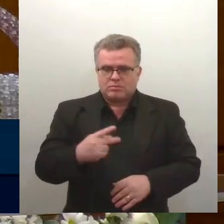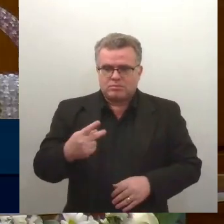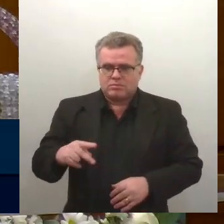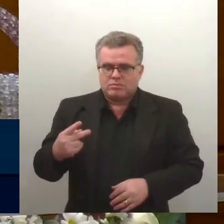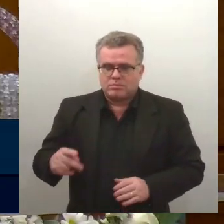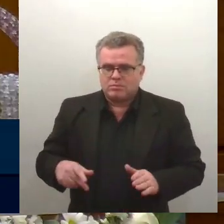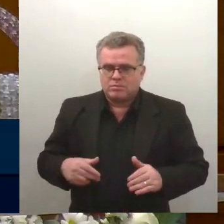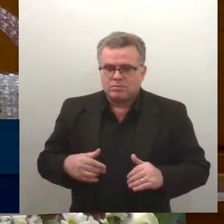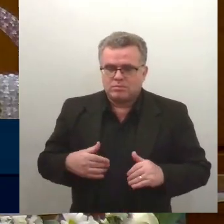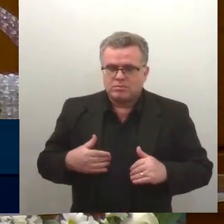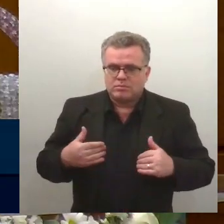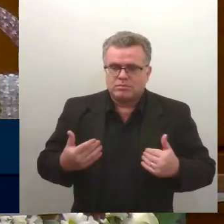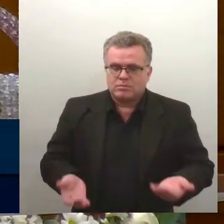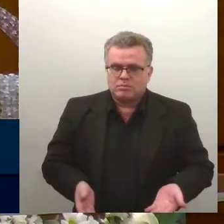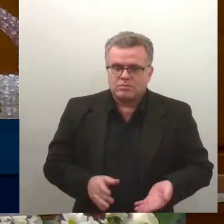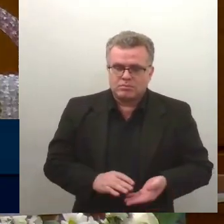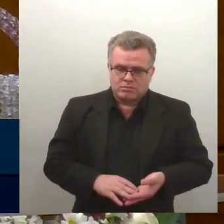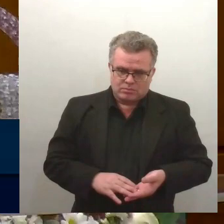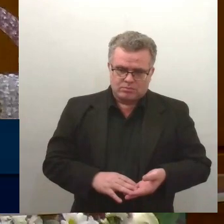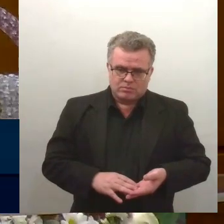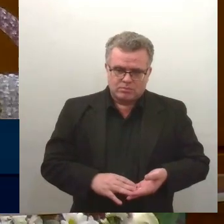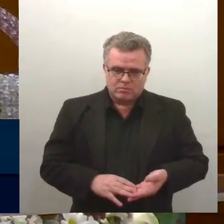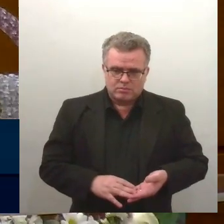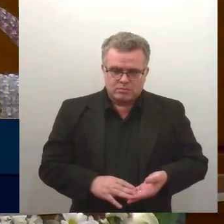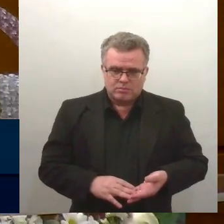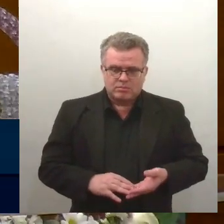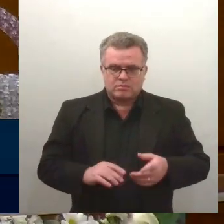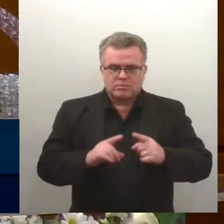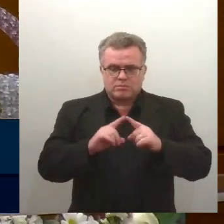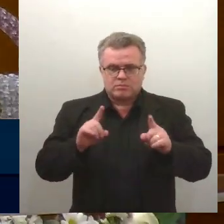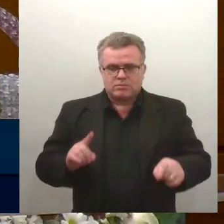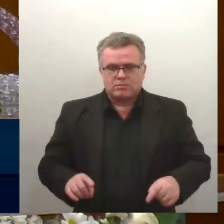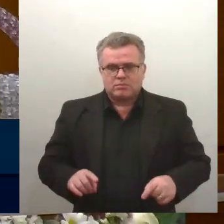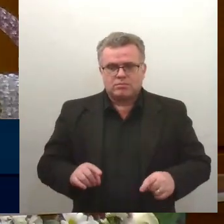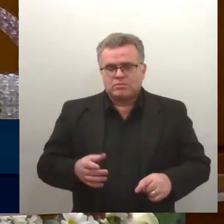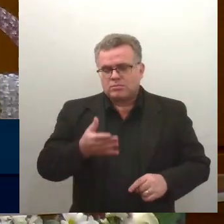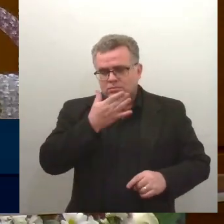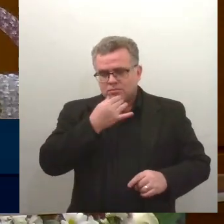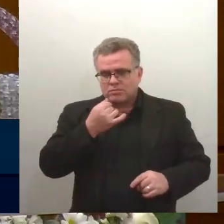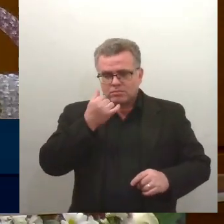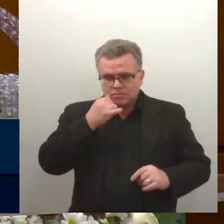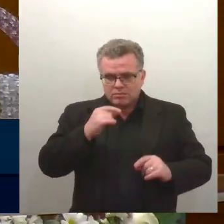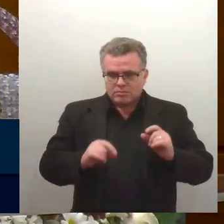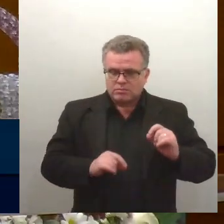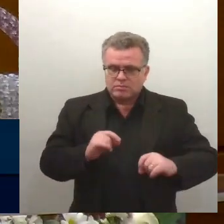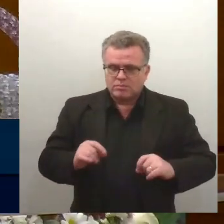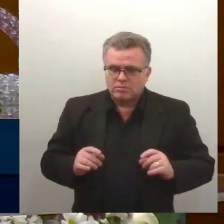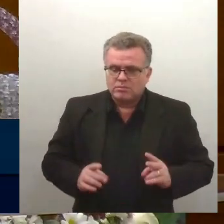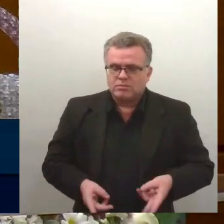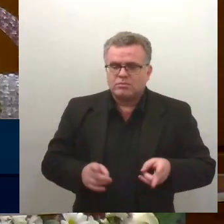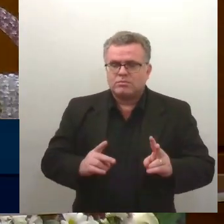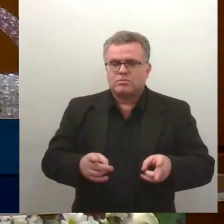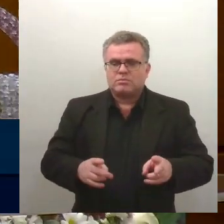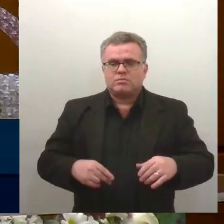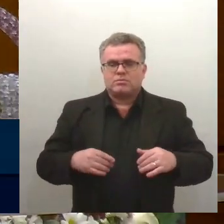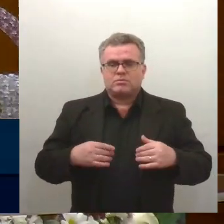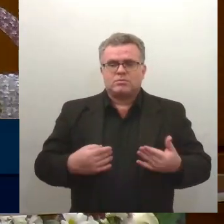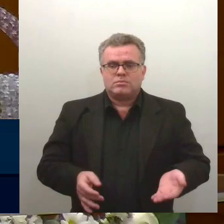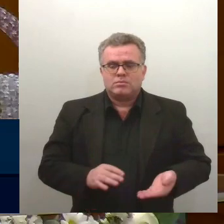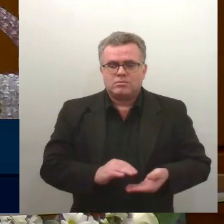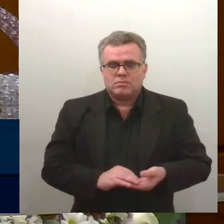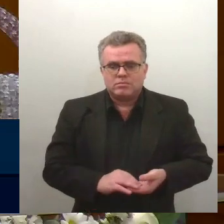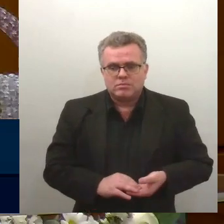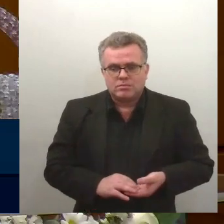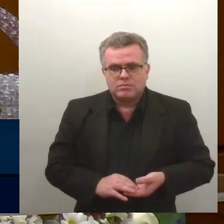às funcionárias e funcionários que contribuem para a realização desse evento, toda a assessoria, o pessoal